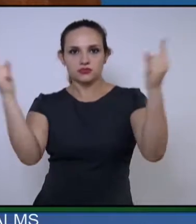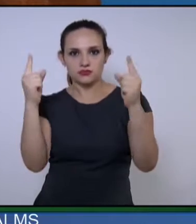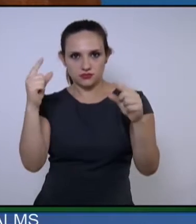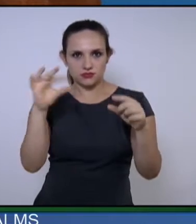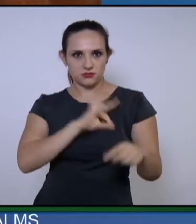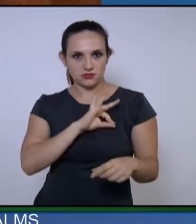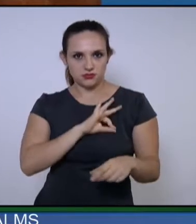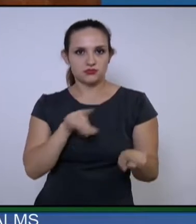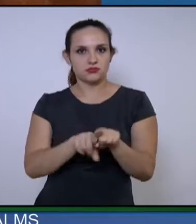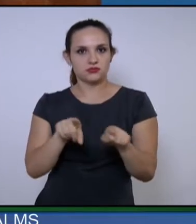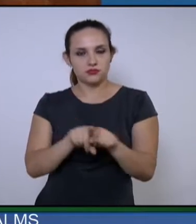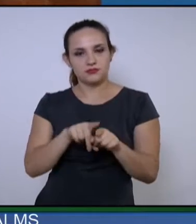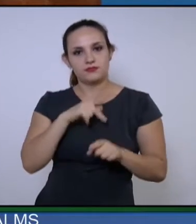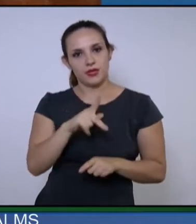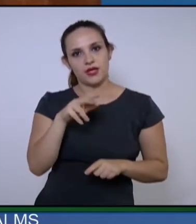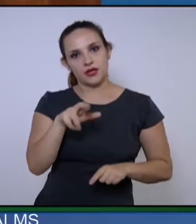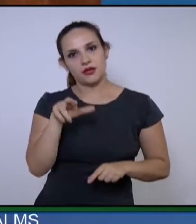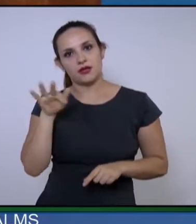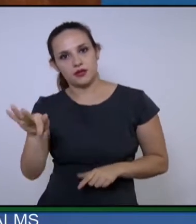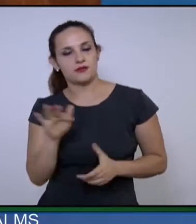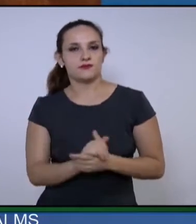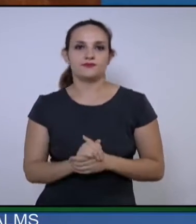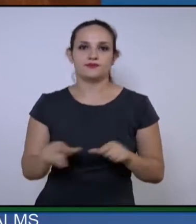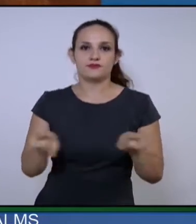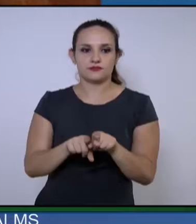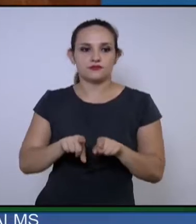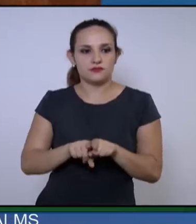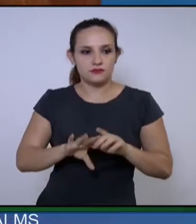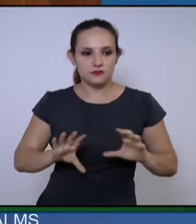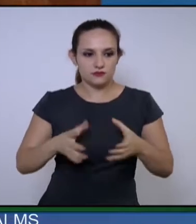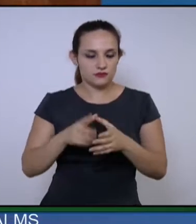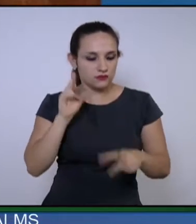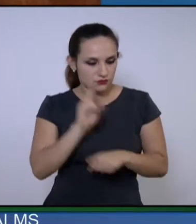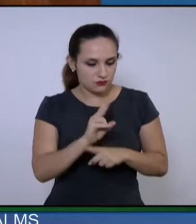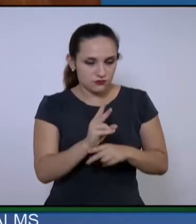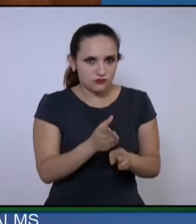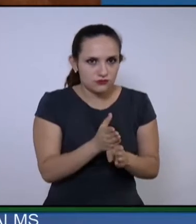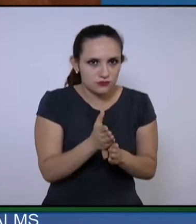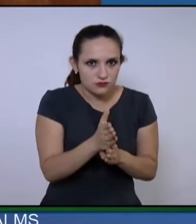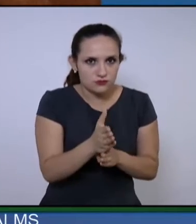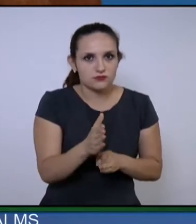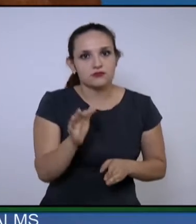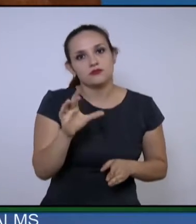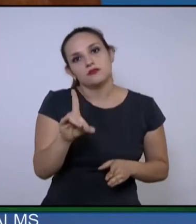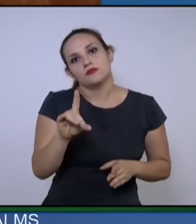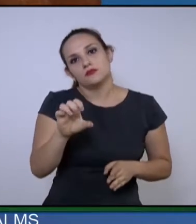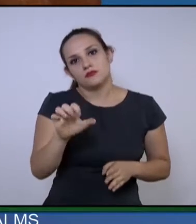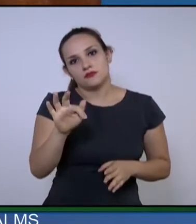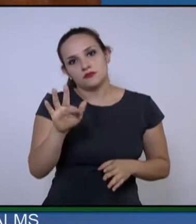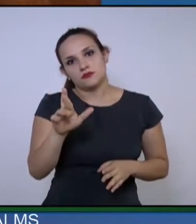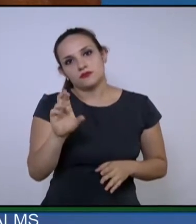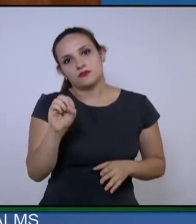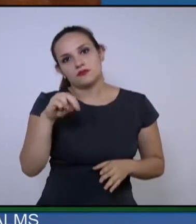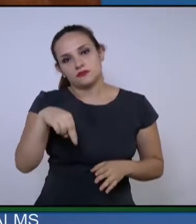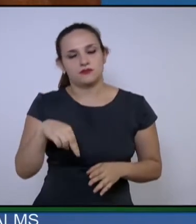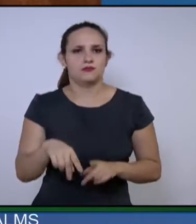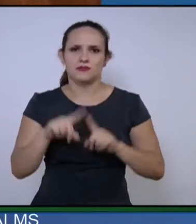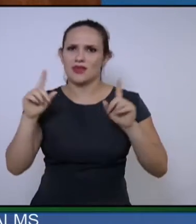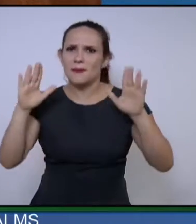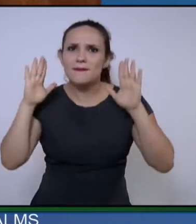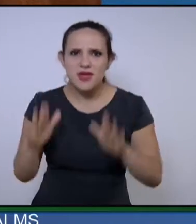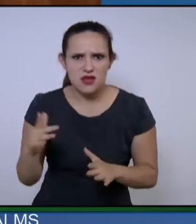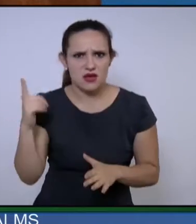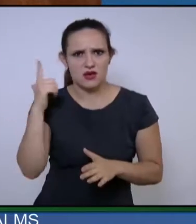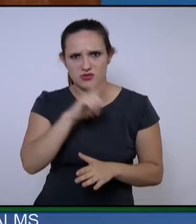Rodoviária Estadual, no Departamento de Operações de Fronteiras, no DEFRON. Mas até quando o Mato Grosso do